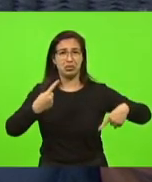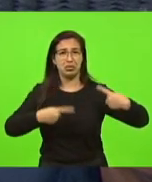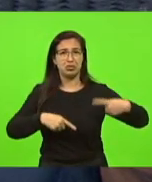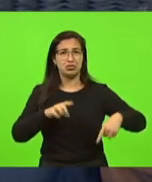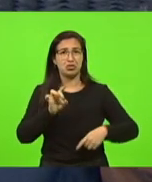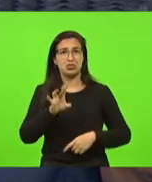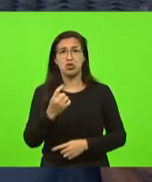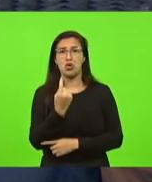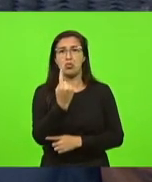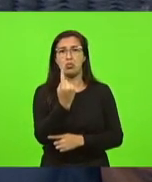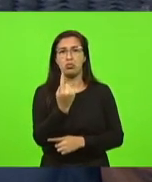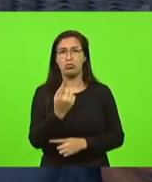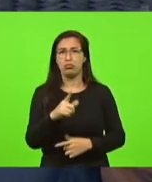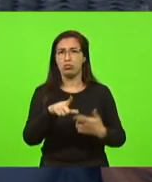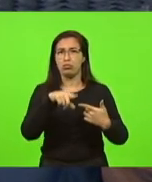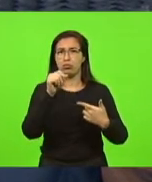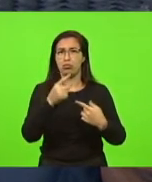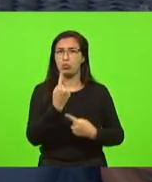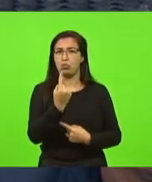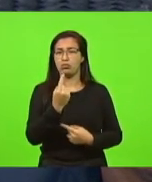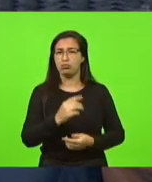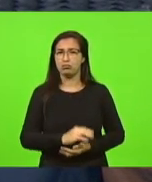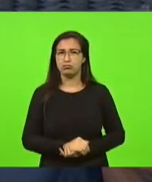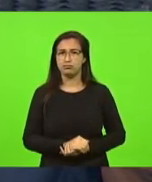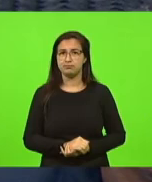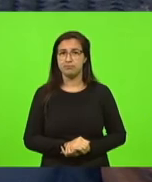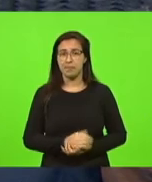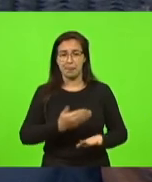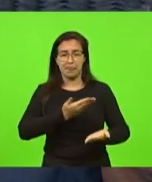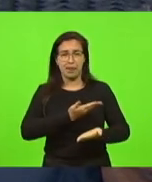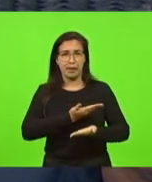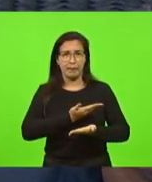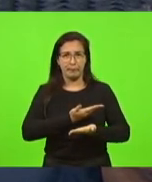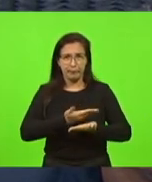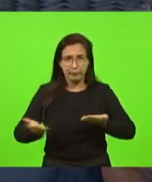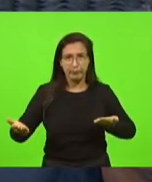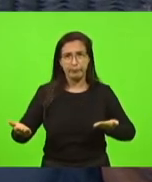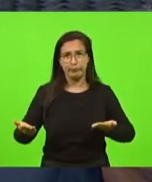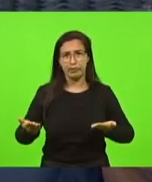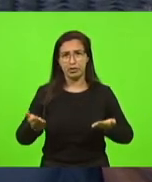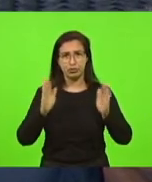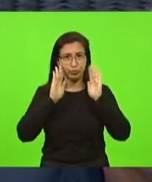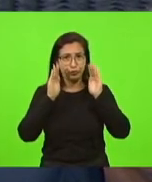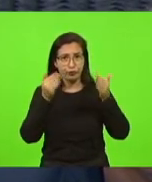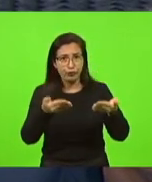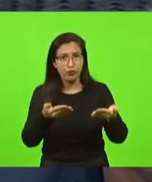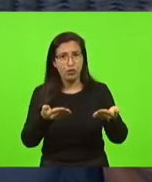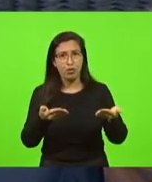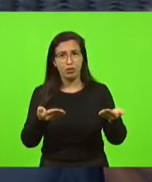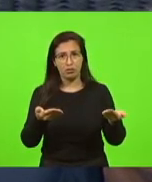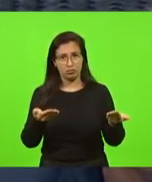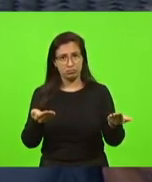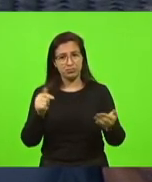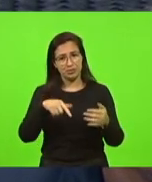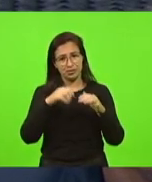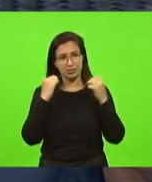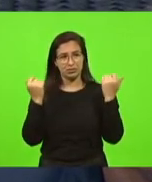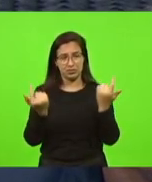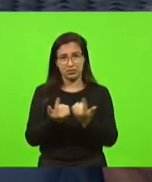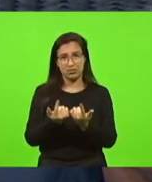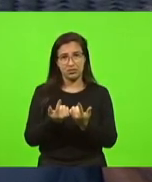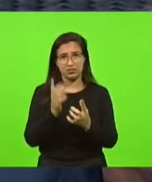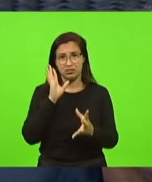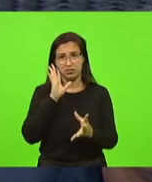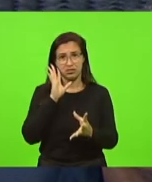único. Ou a gente está perdendo o sentido daquilo que a gente faz aqui dentro, que é o parlamento. Completamente o